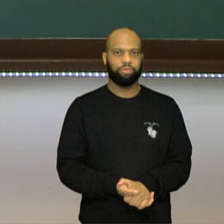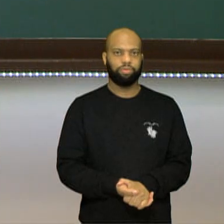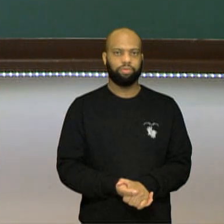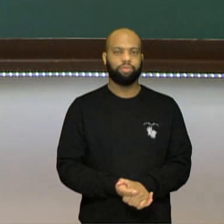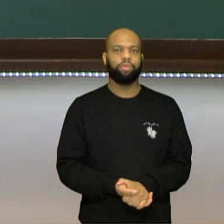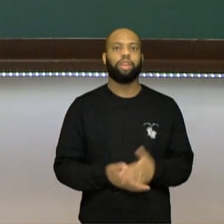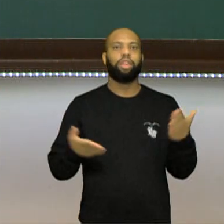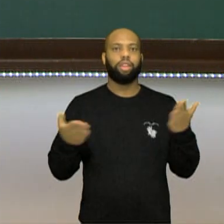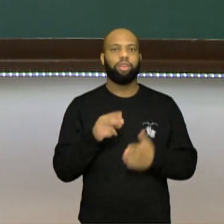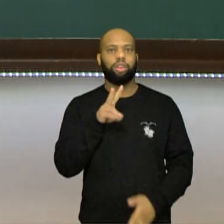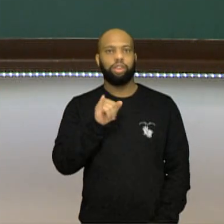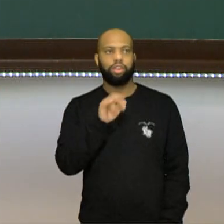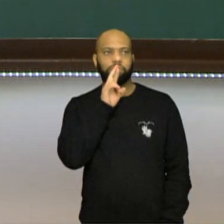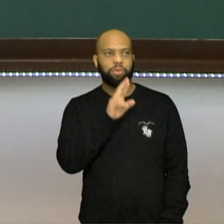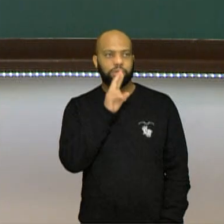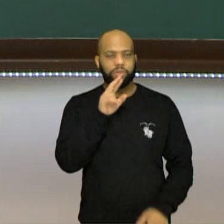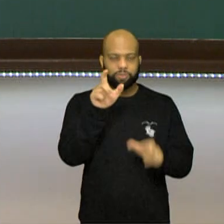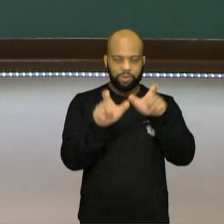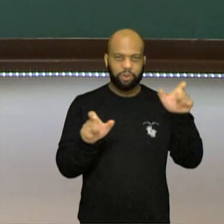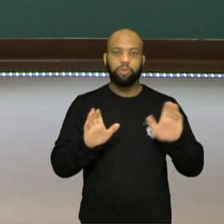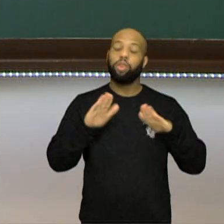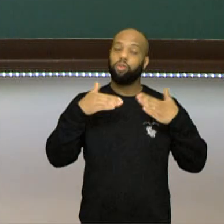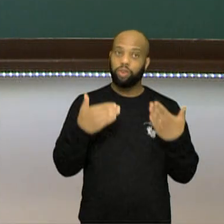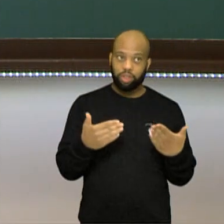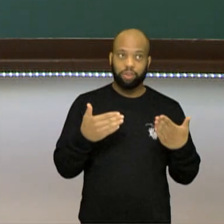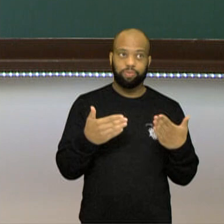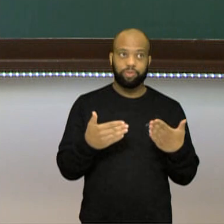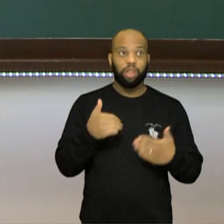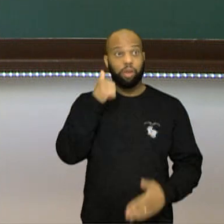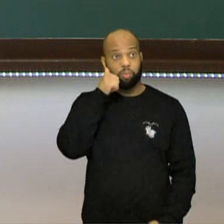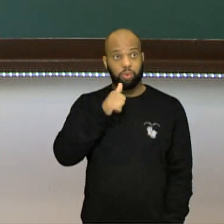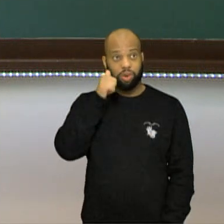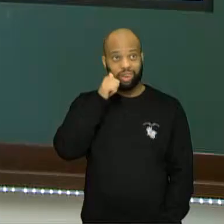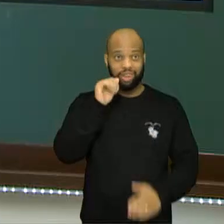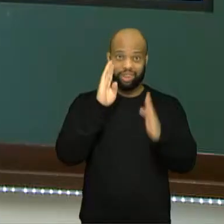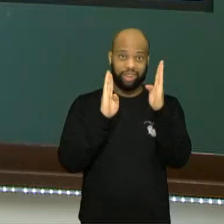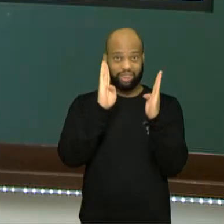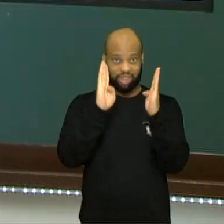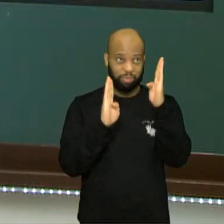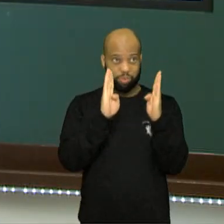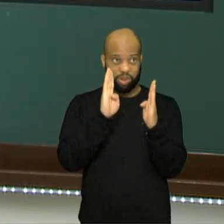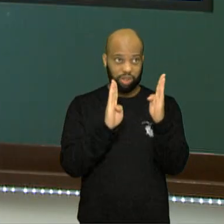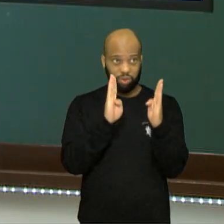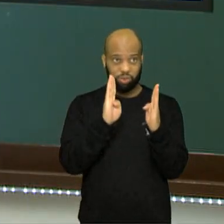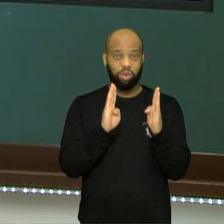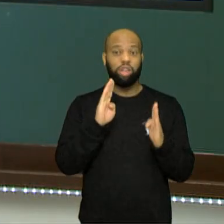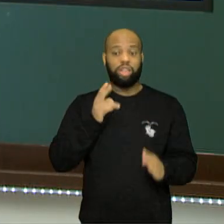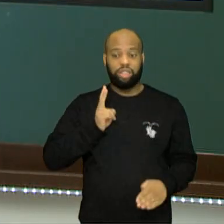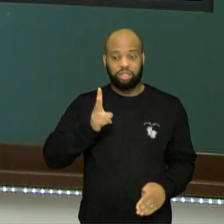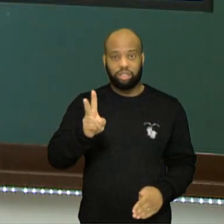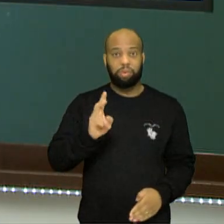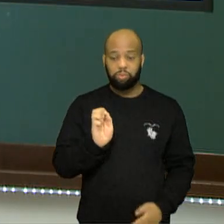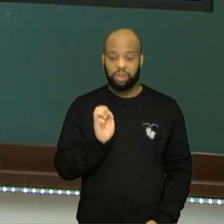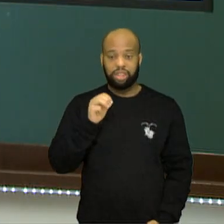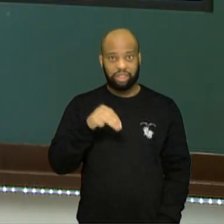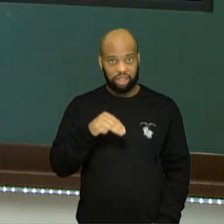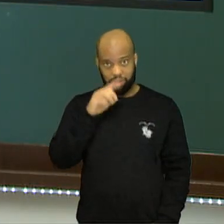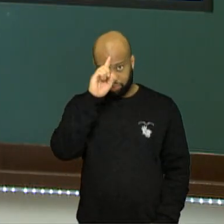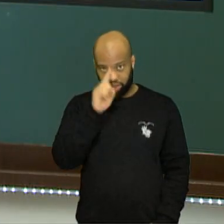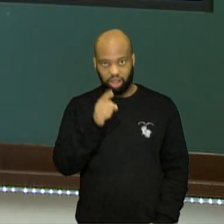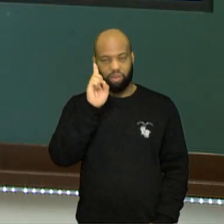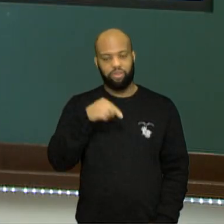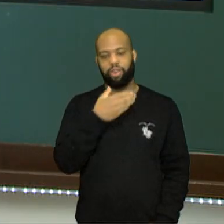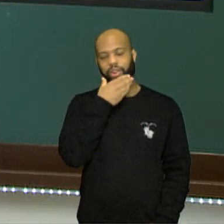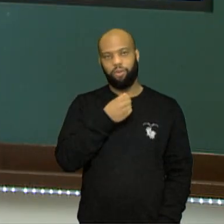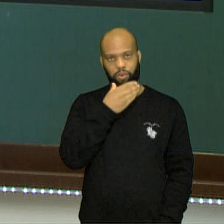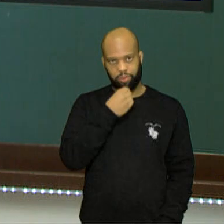Então vamos resolver, pessoal? Então, pelo fato de que as mulheres geralmente estavam sob a liderança de homens na Idade Média,